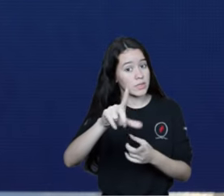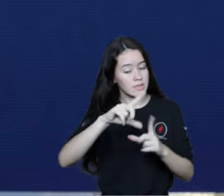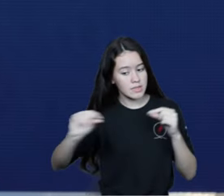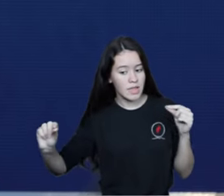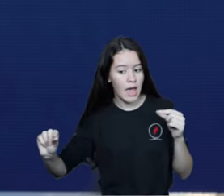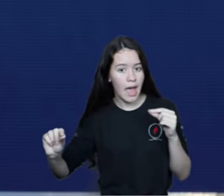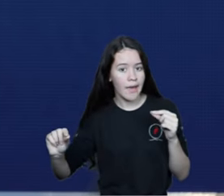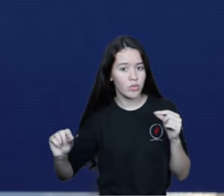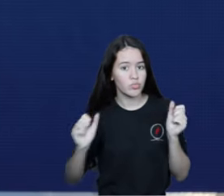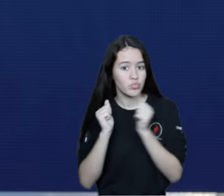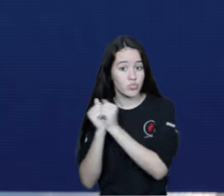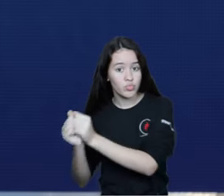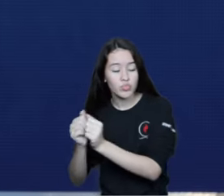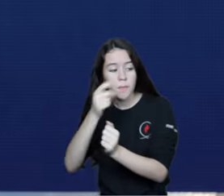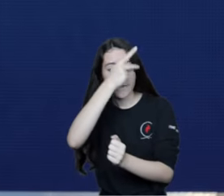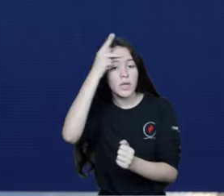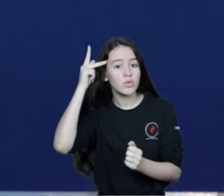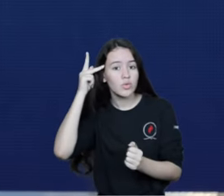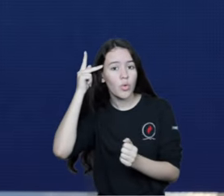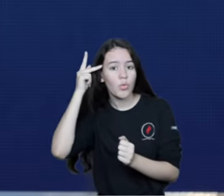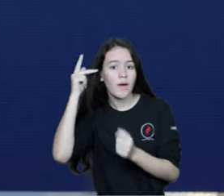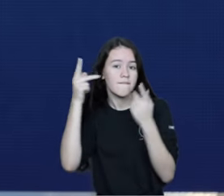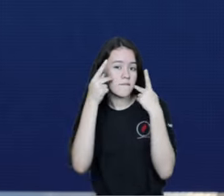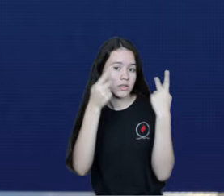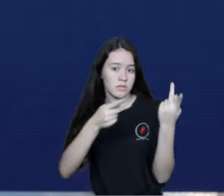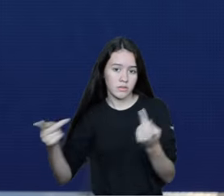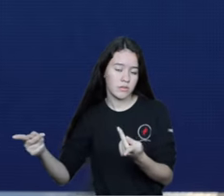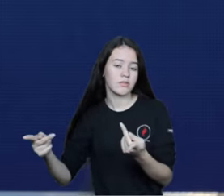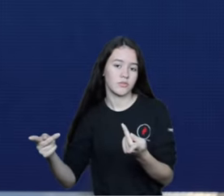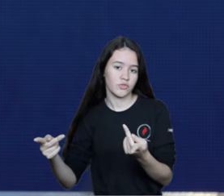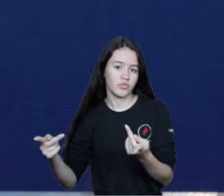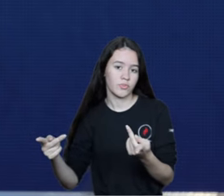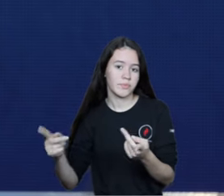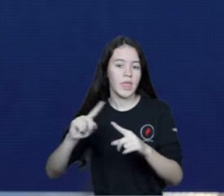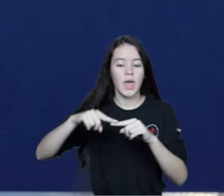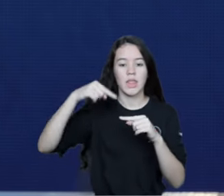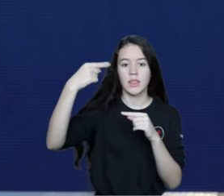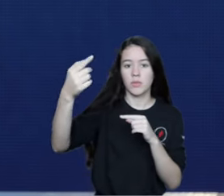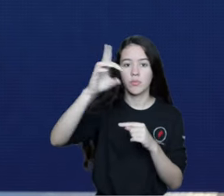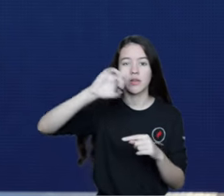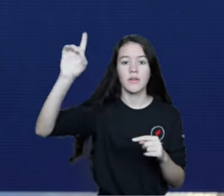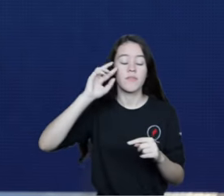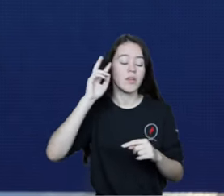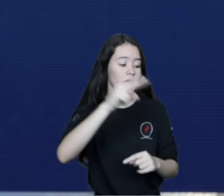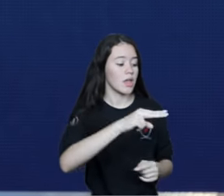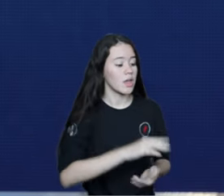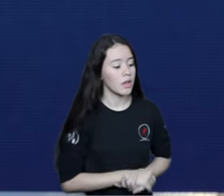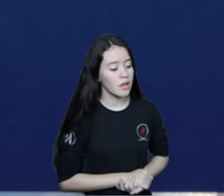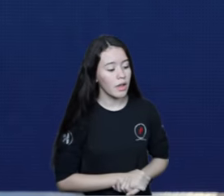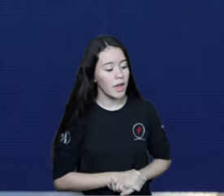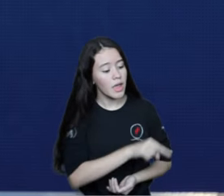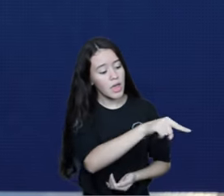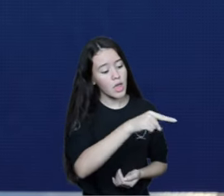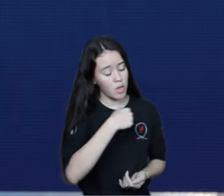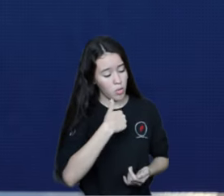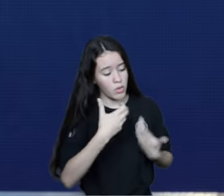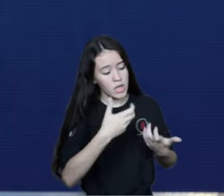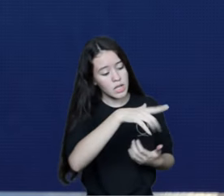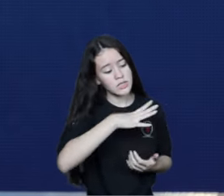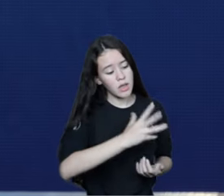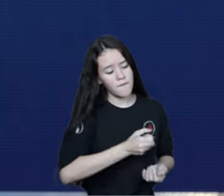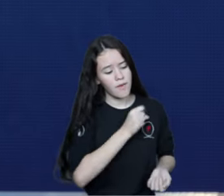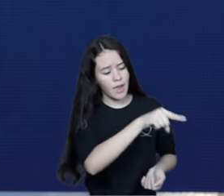não levar uma pessoa junto que é visitante e depois Deus cobrar de você o sangue dessa pessoa